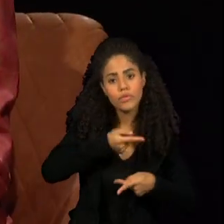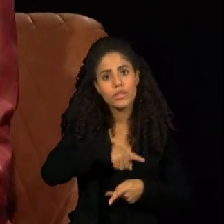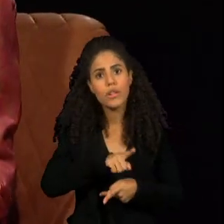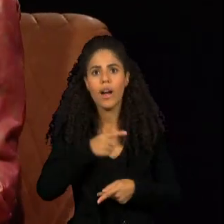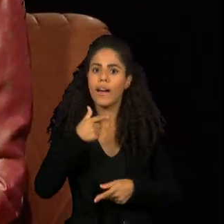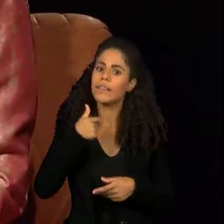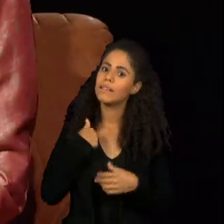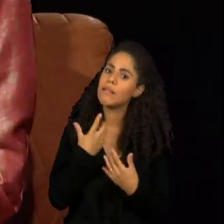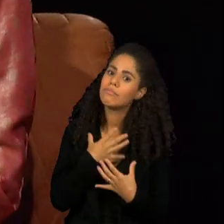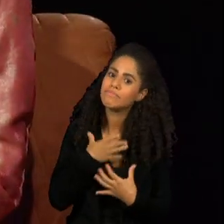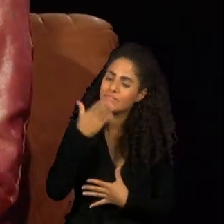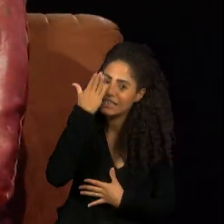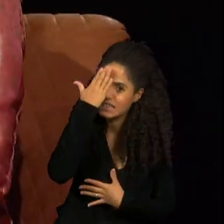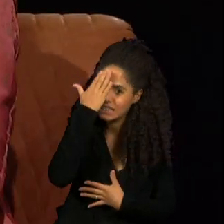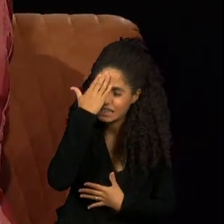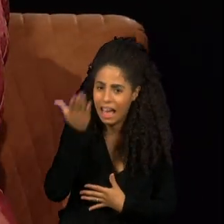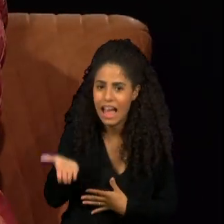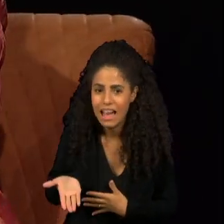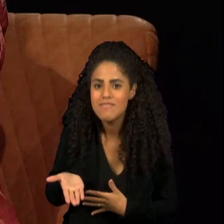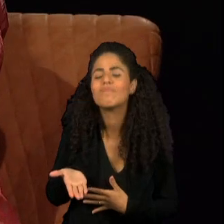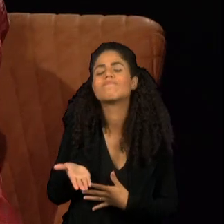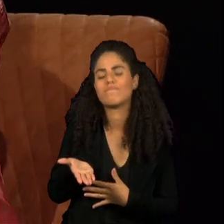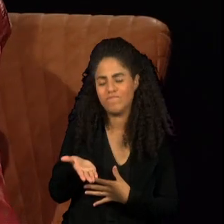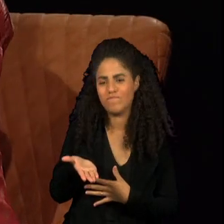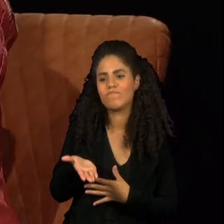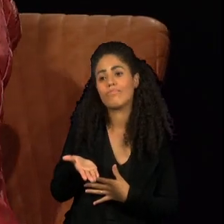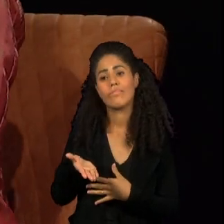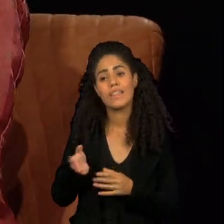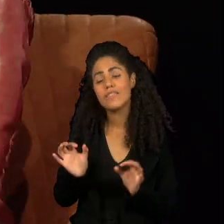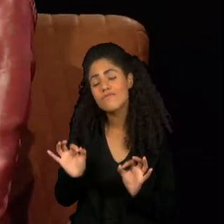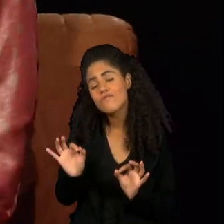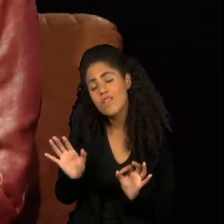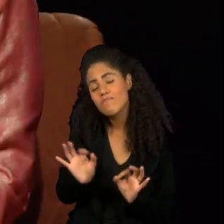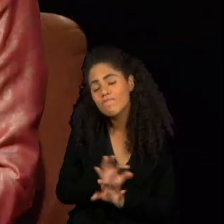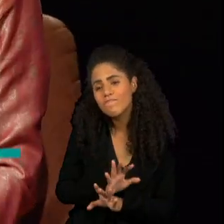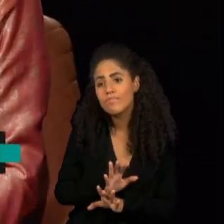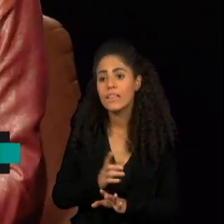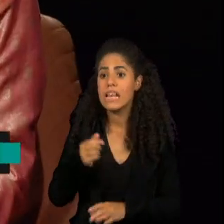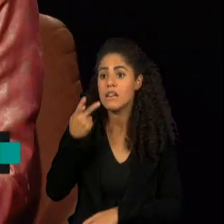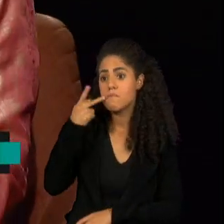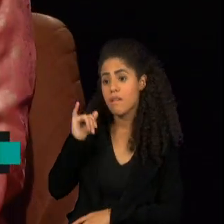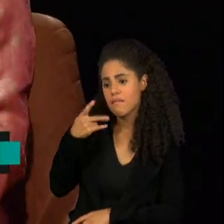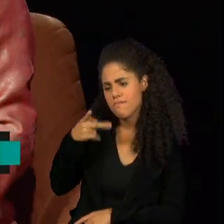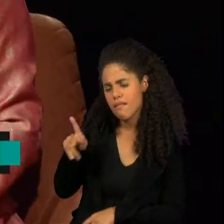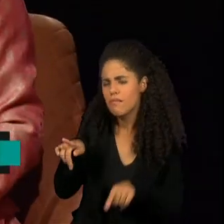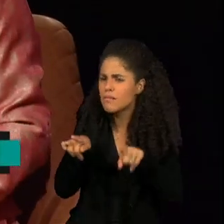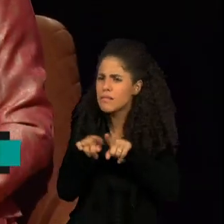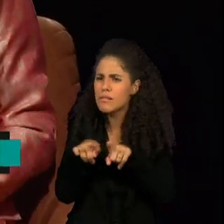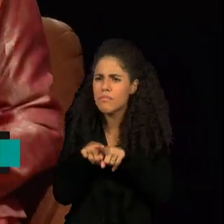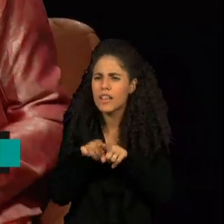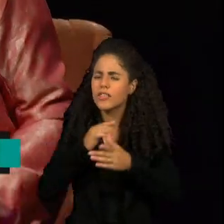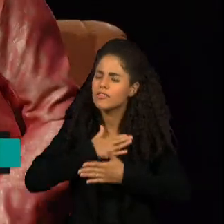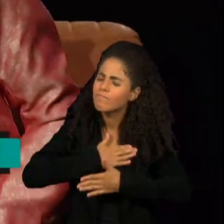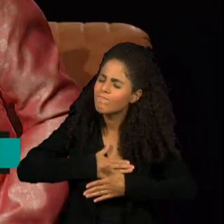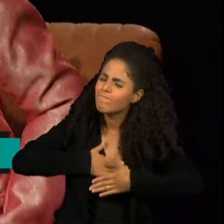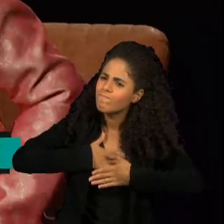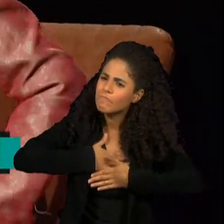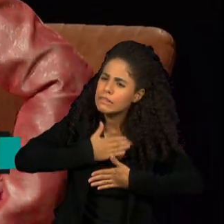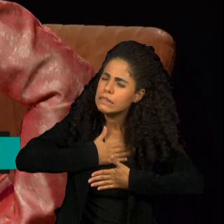sei dessa história, né? E é isso. E o pai dele também foi uma pessoa queridíssima para